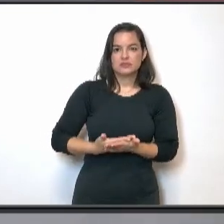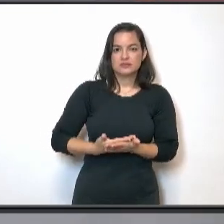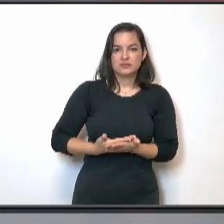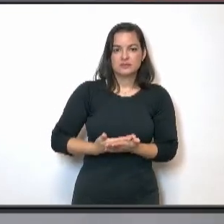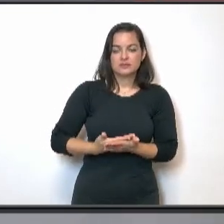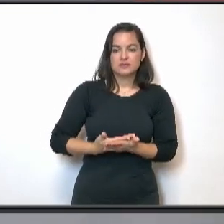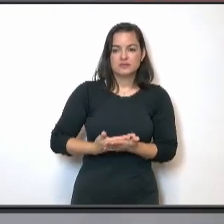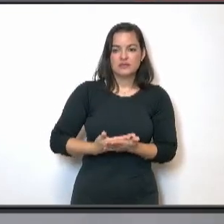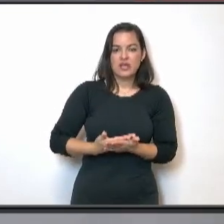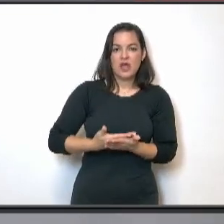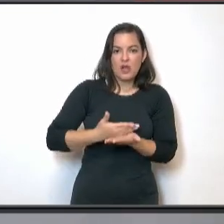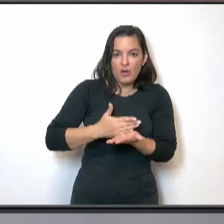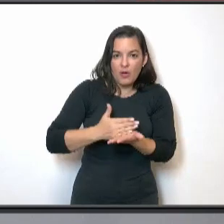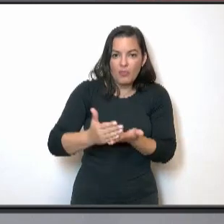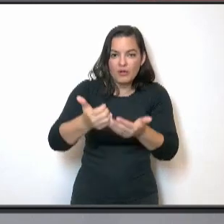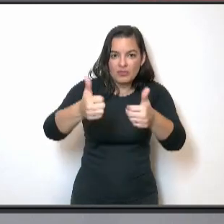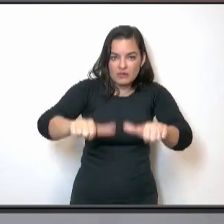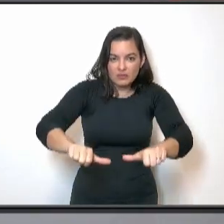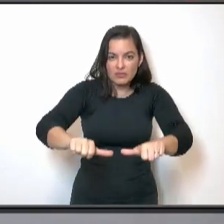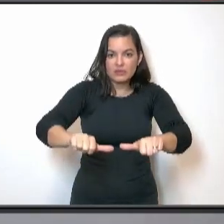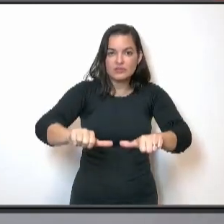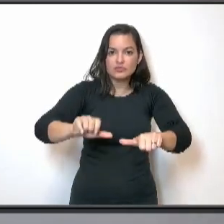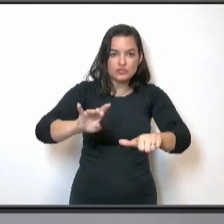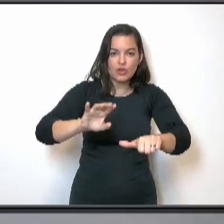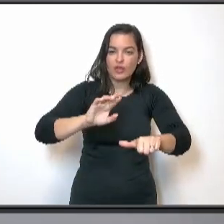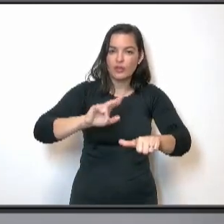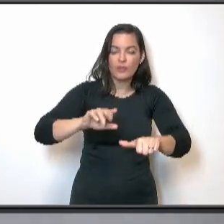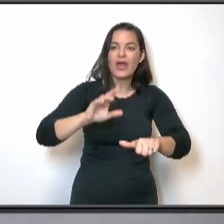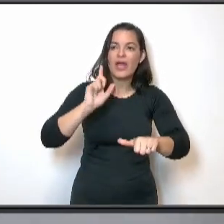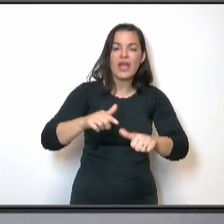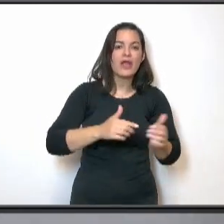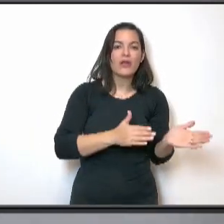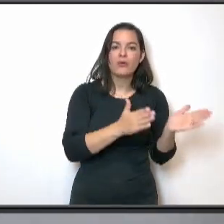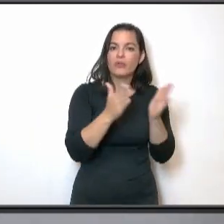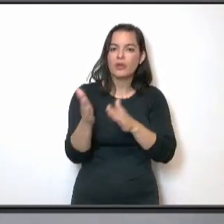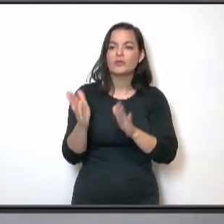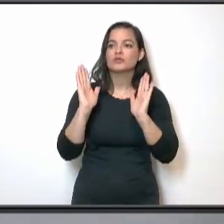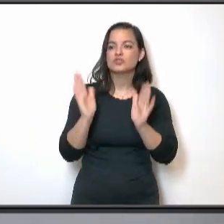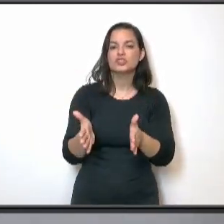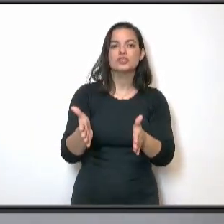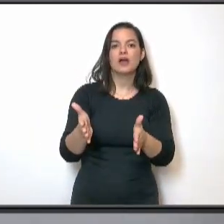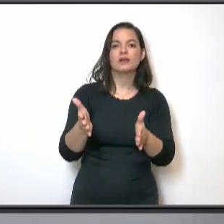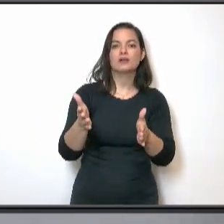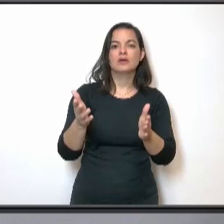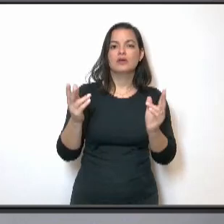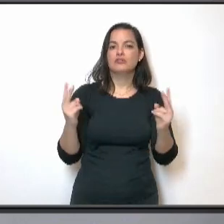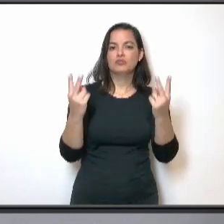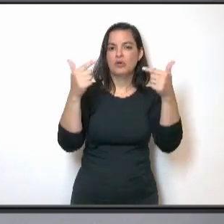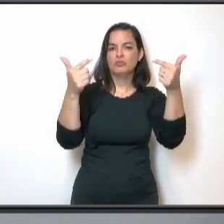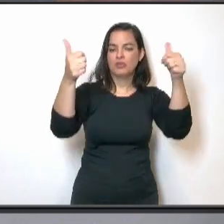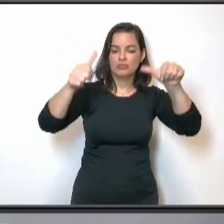é toda uma jornada em que nós já estamos derrotados. Mas ele volta e diz: Senhor, então faz da minha